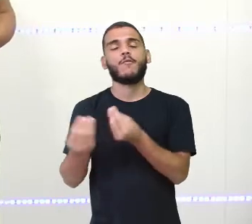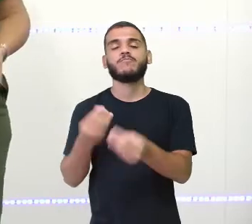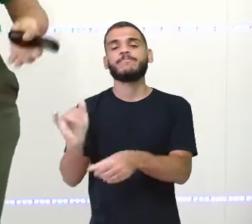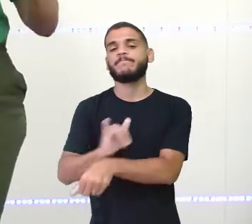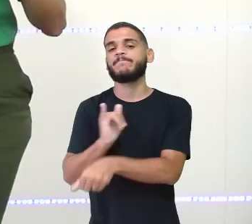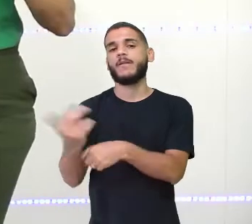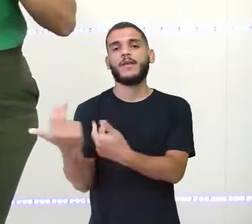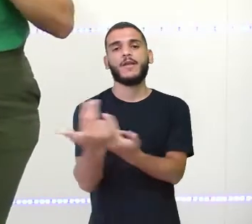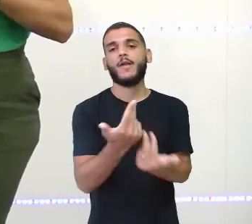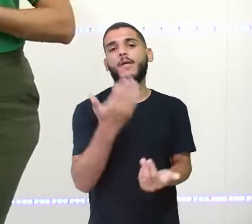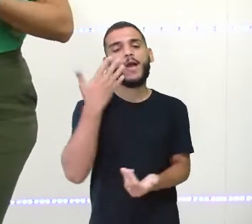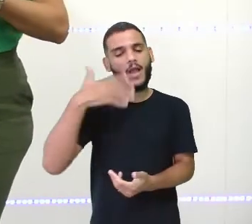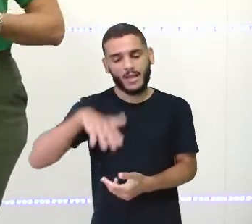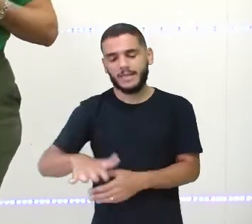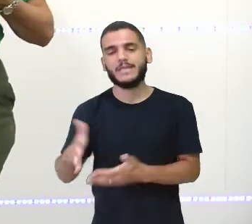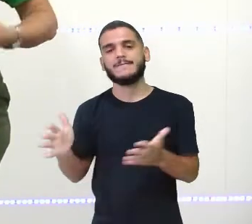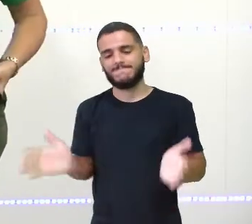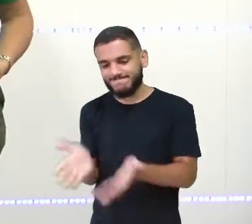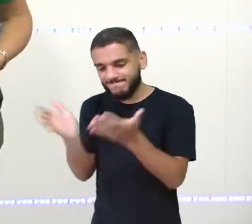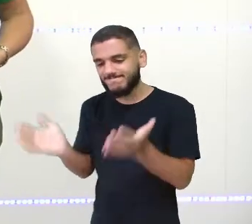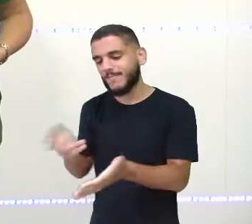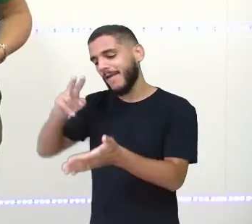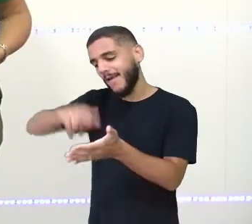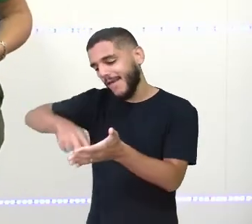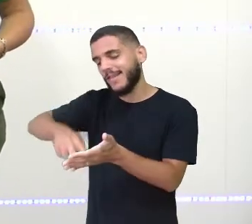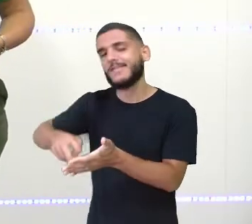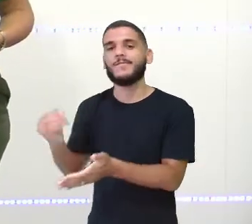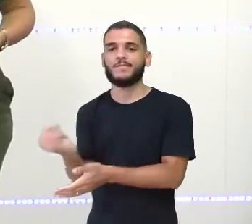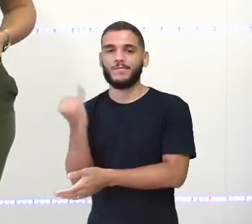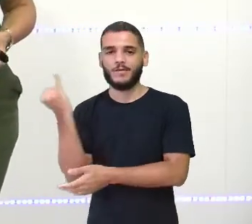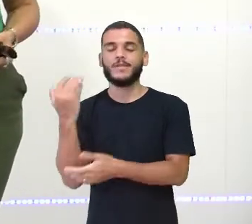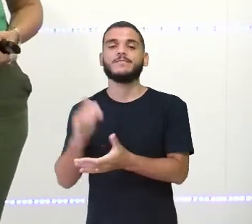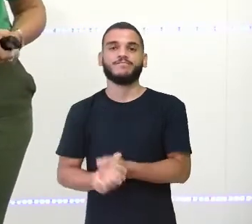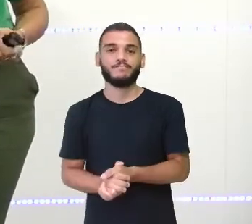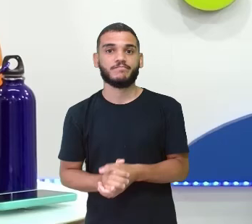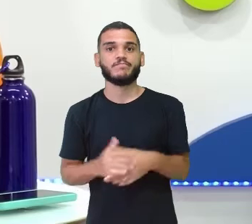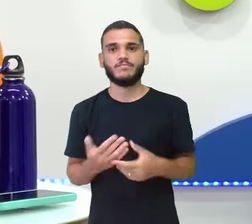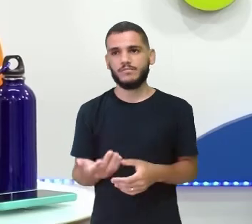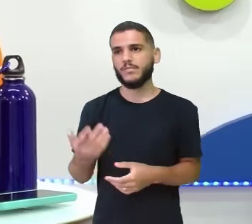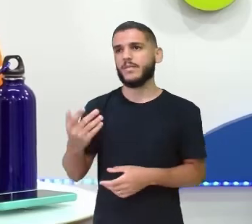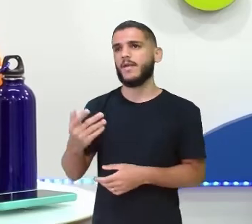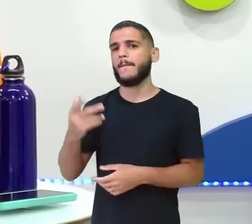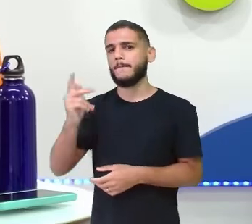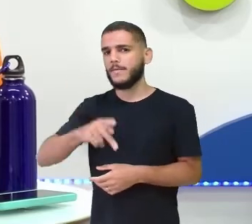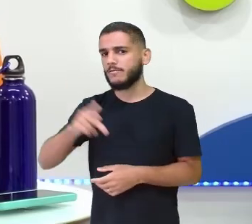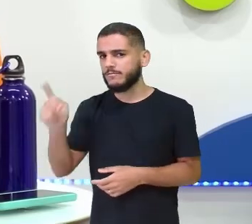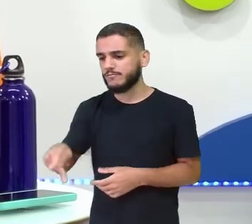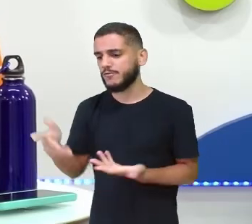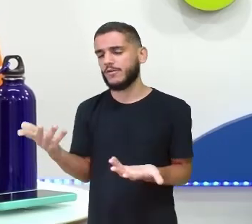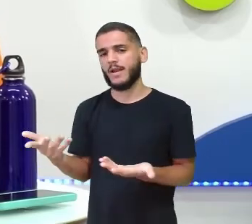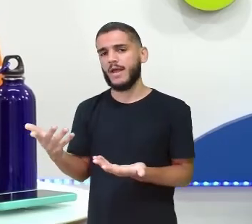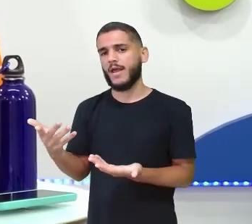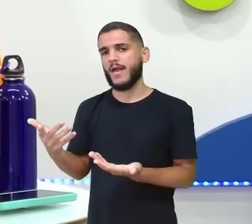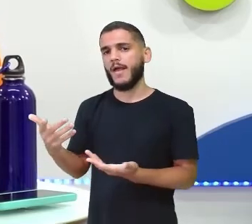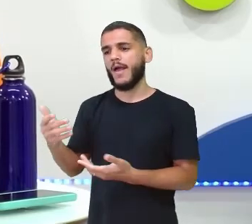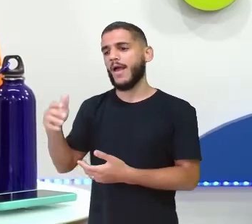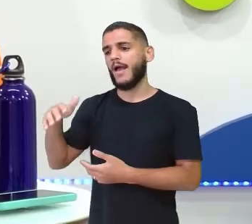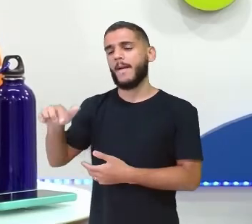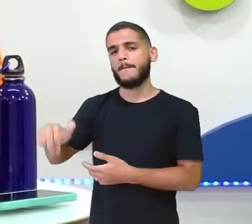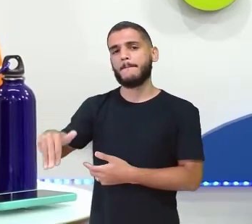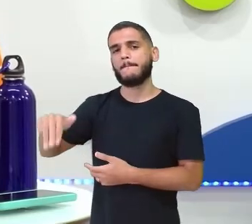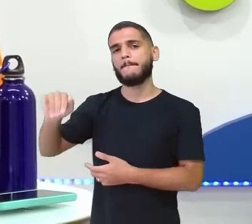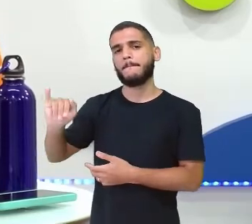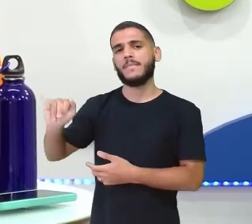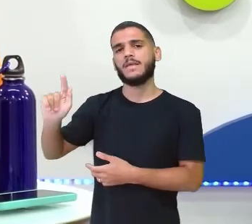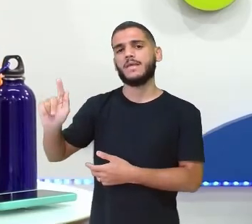nossos alunos, incentivar o hábito da leitura, tá? Professora Casey, Miguel está dizendo aqui que tem,